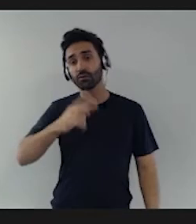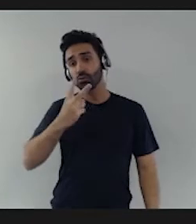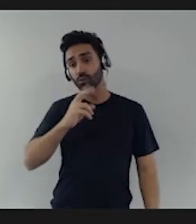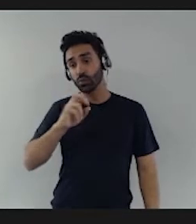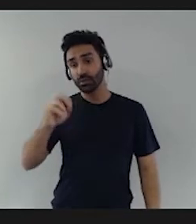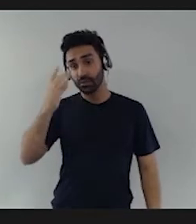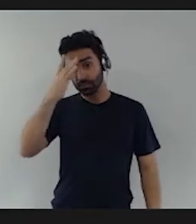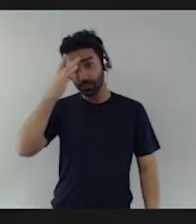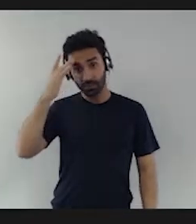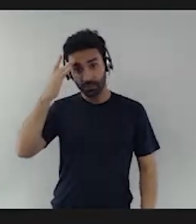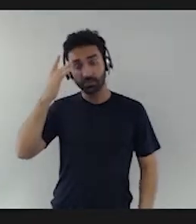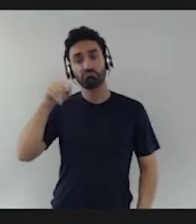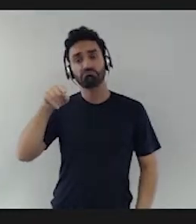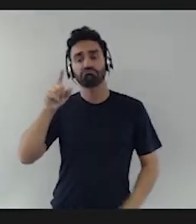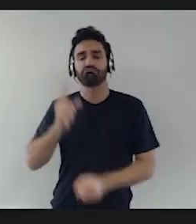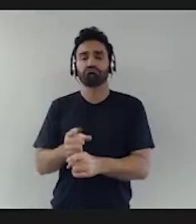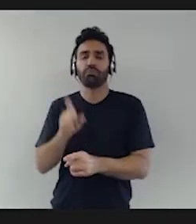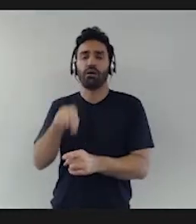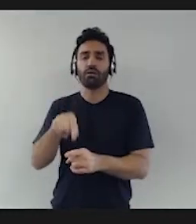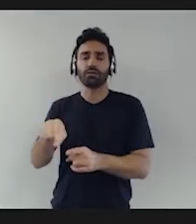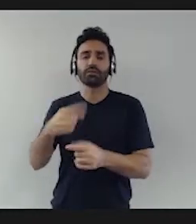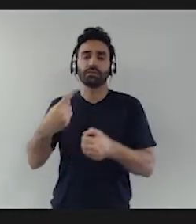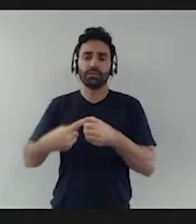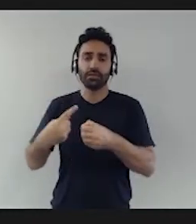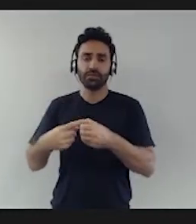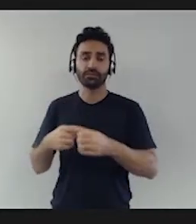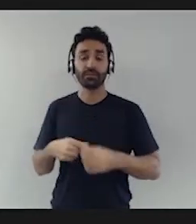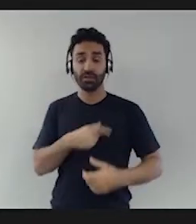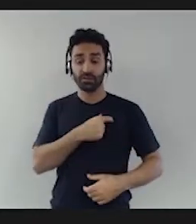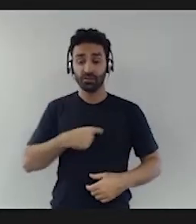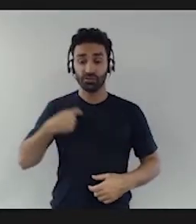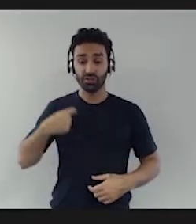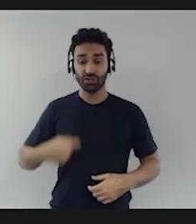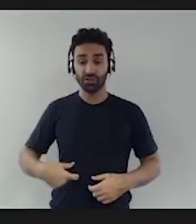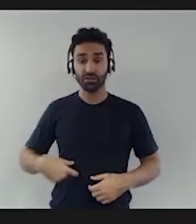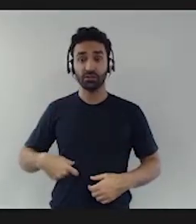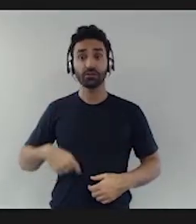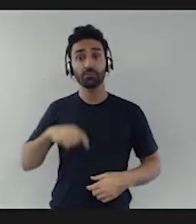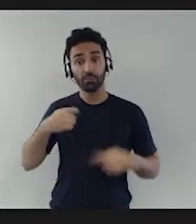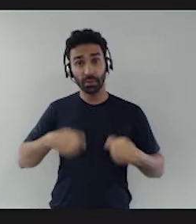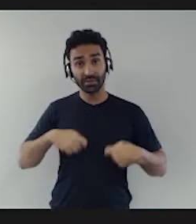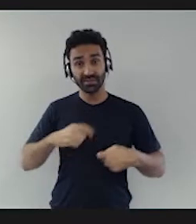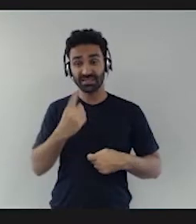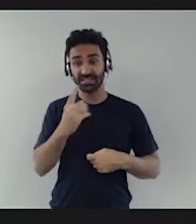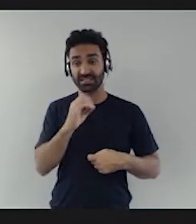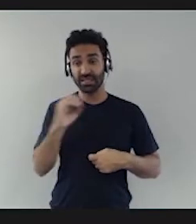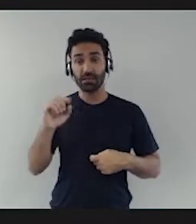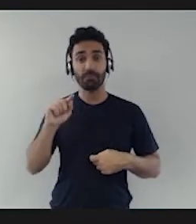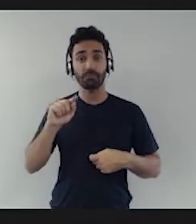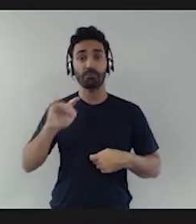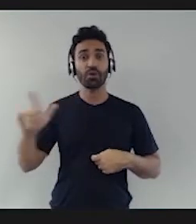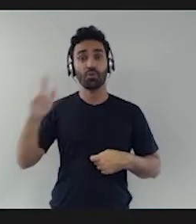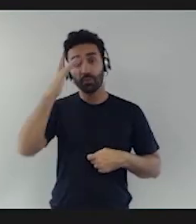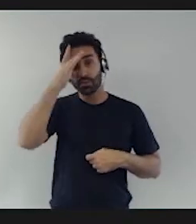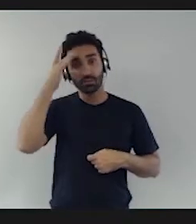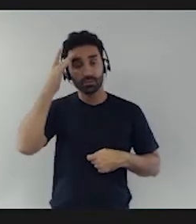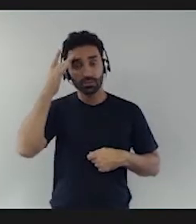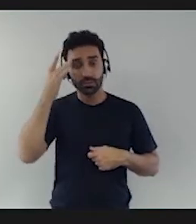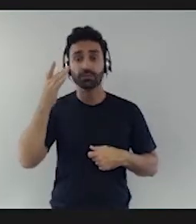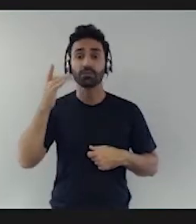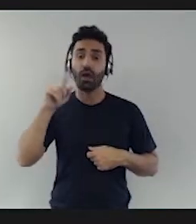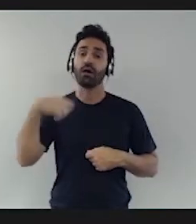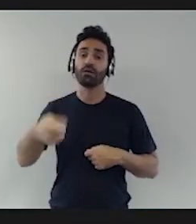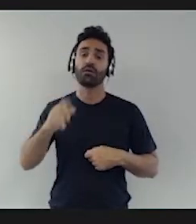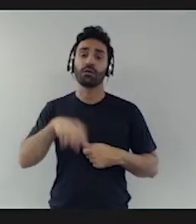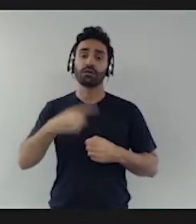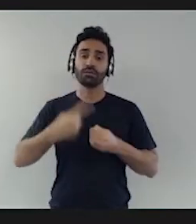para que seja caracterizada uma cidade. Na China, são 100 mil habitantes, que é um corte elevadíssimo se a gente considerar, inclusive, o